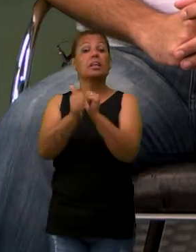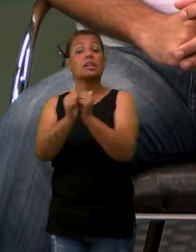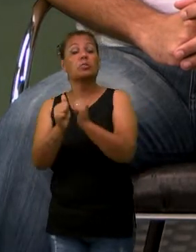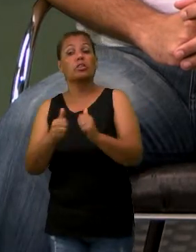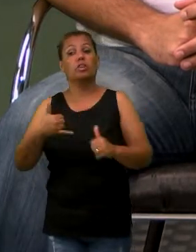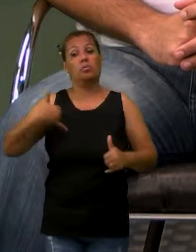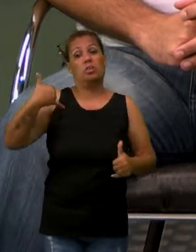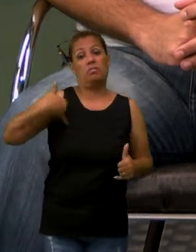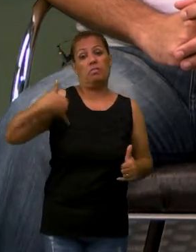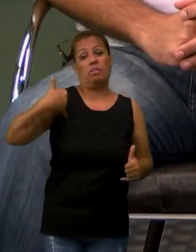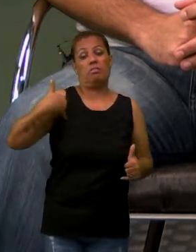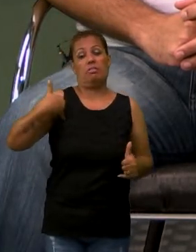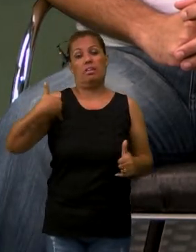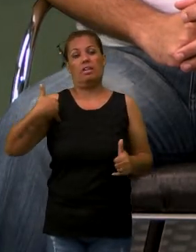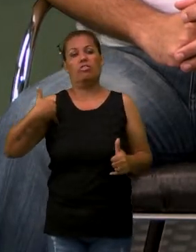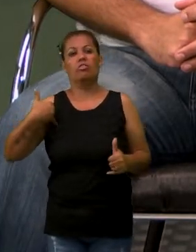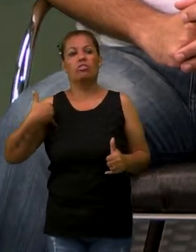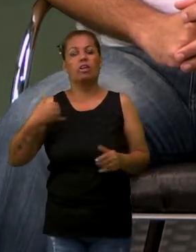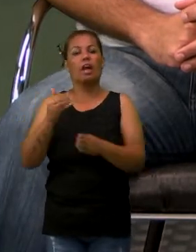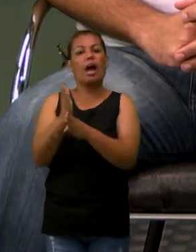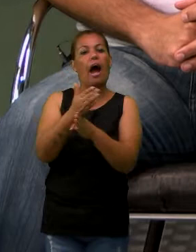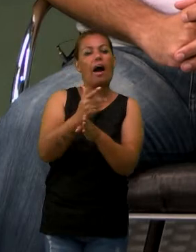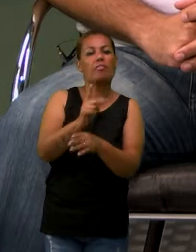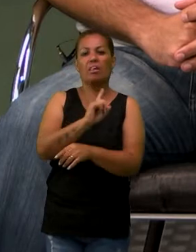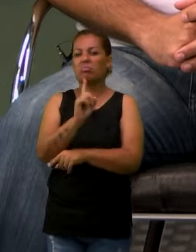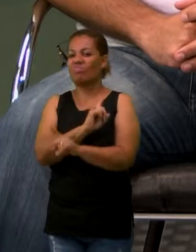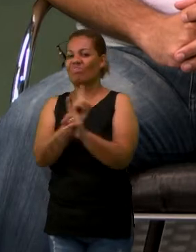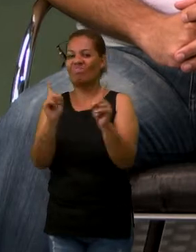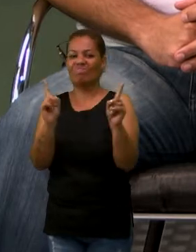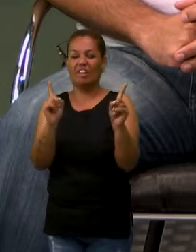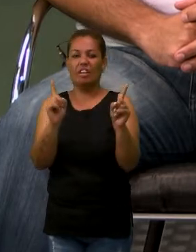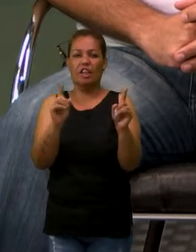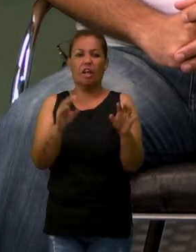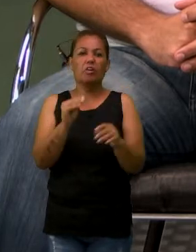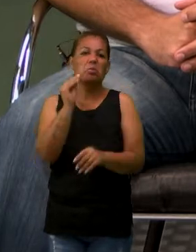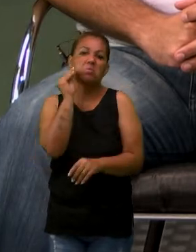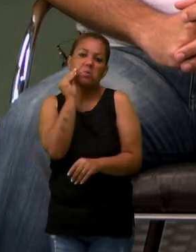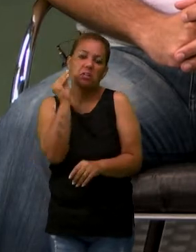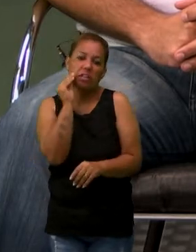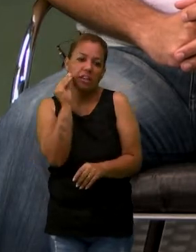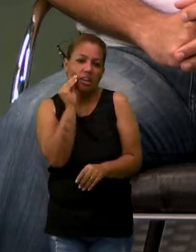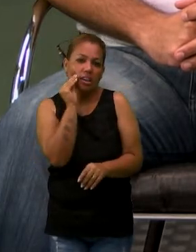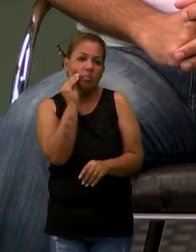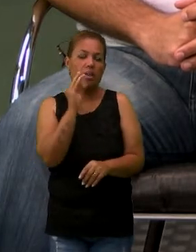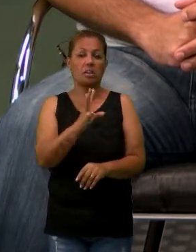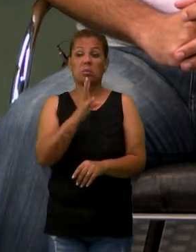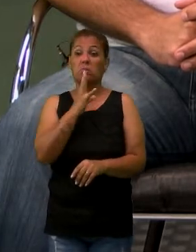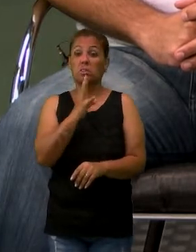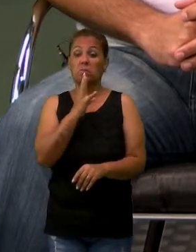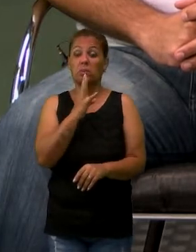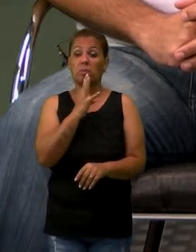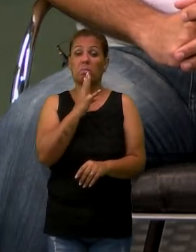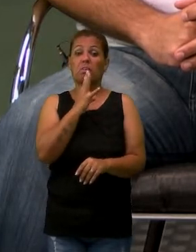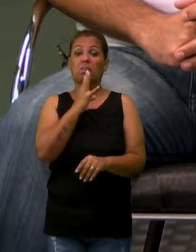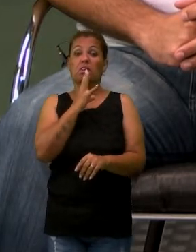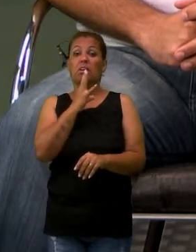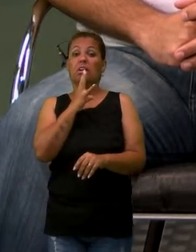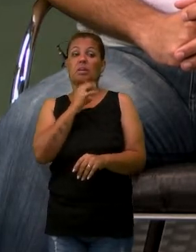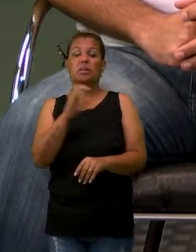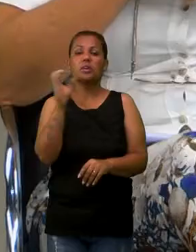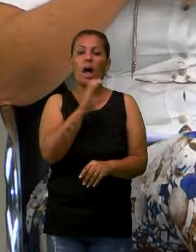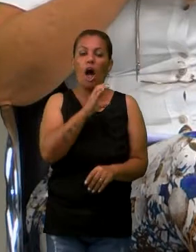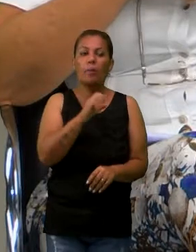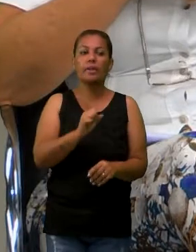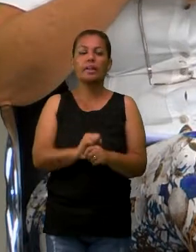né é é a vela não a vela é um esporte que tem a ver com a experiência com seu conhecimento e com a sua habilidade e